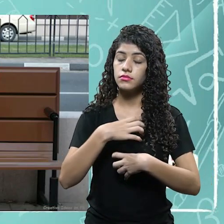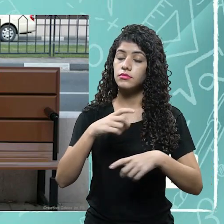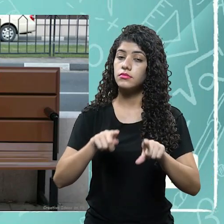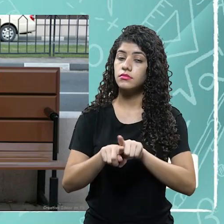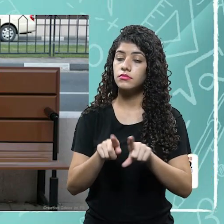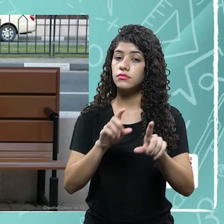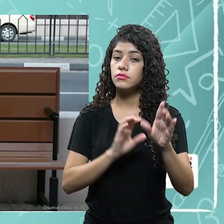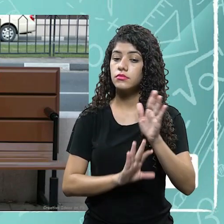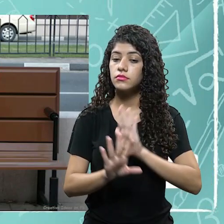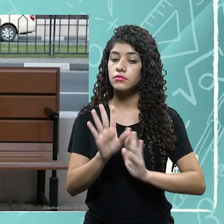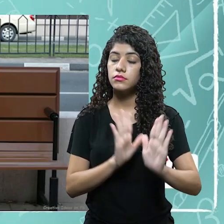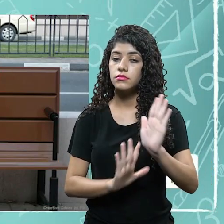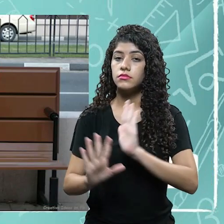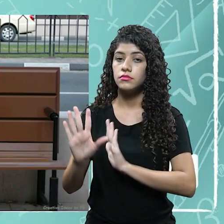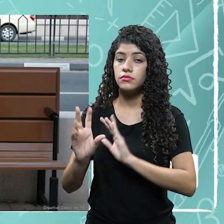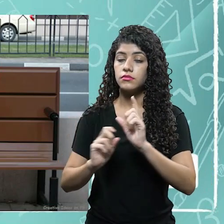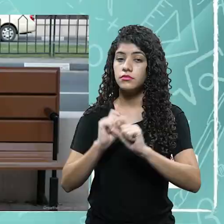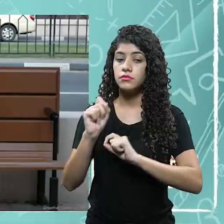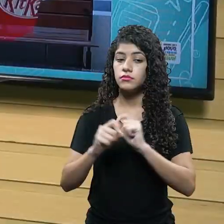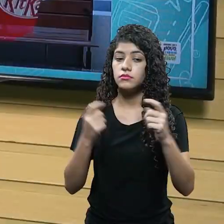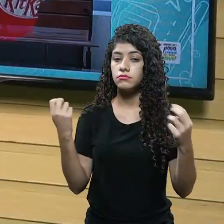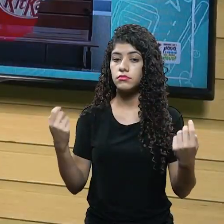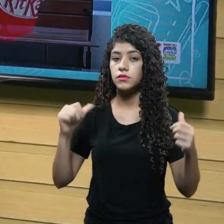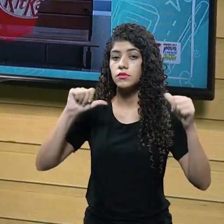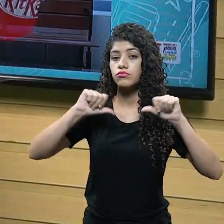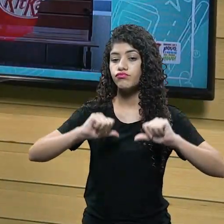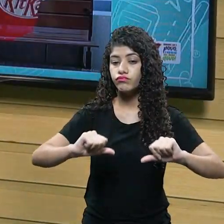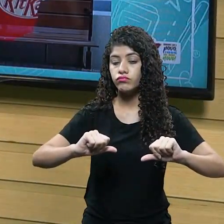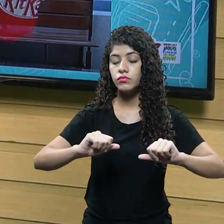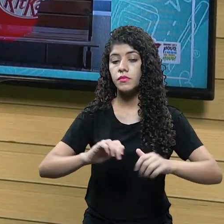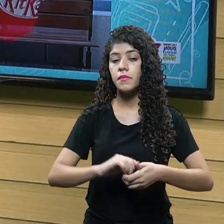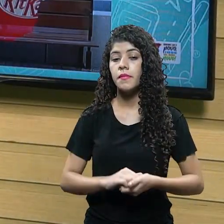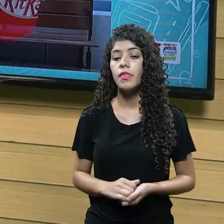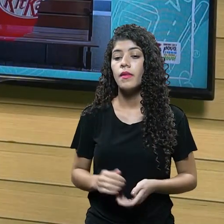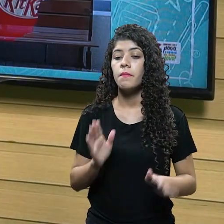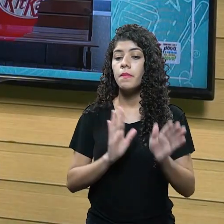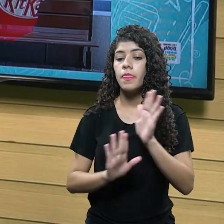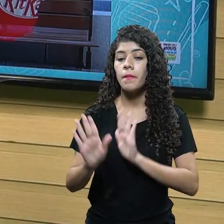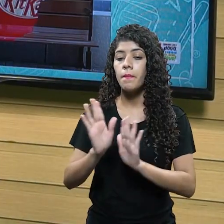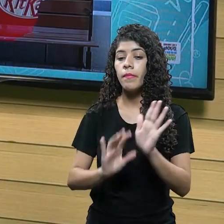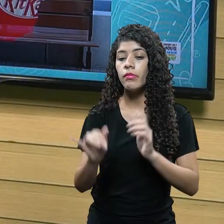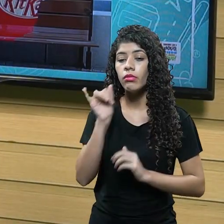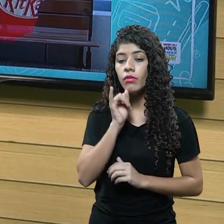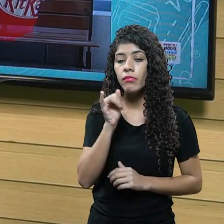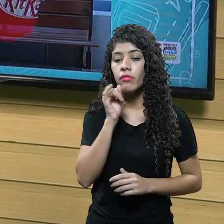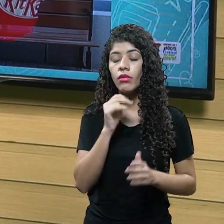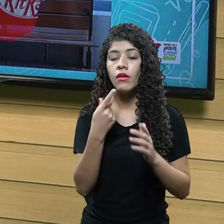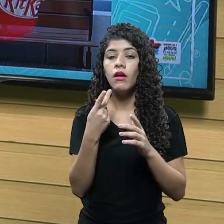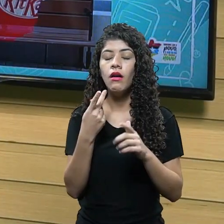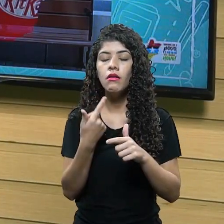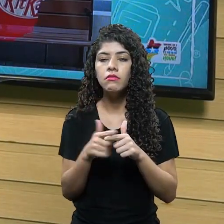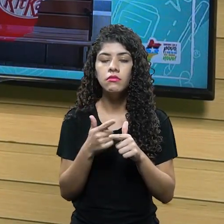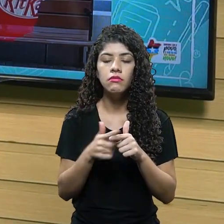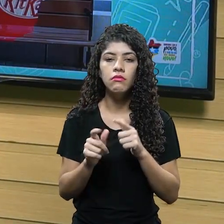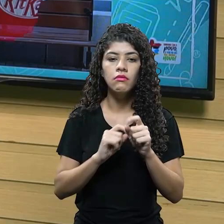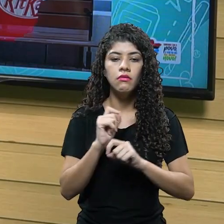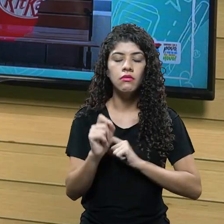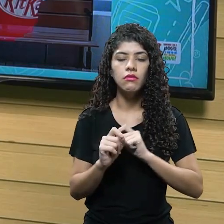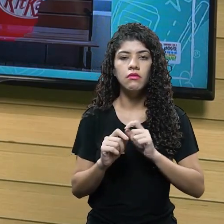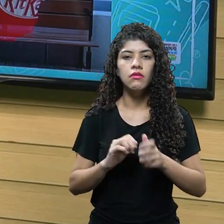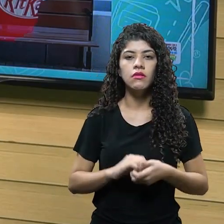alguns cuidados para que esse impacto não seja negativo. Vamos lá. O grande problema do marketing hoje em dia é colocar que ele não